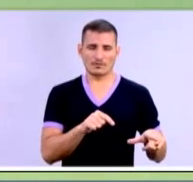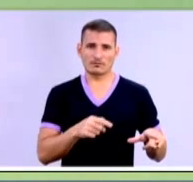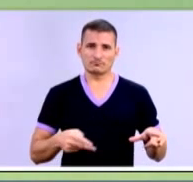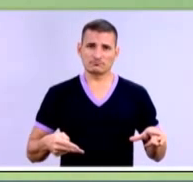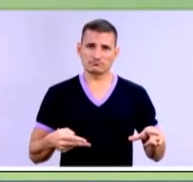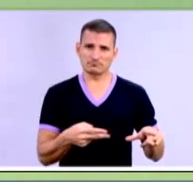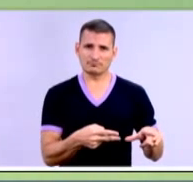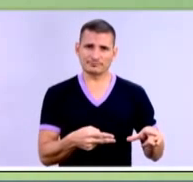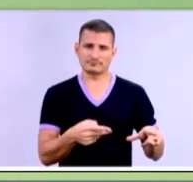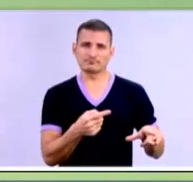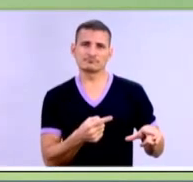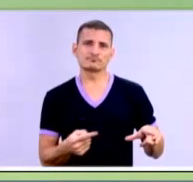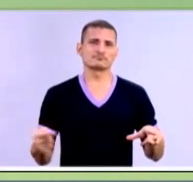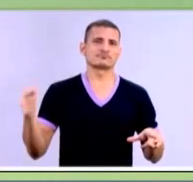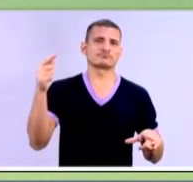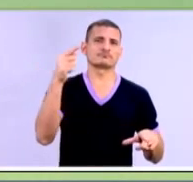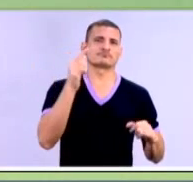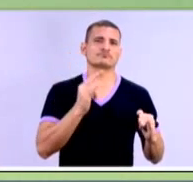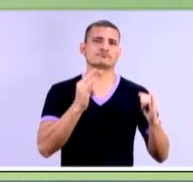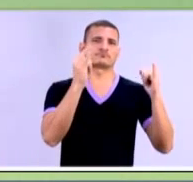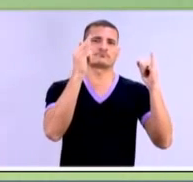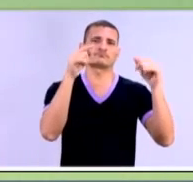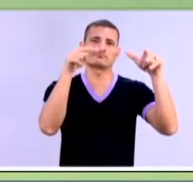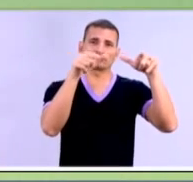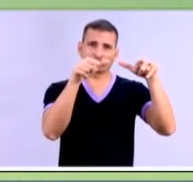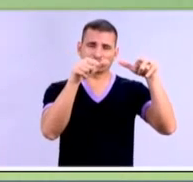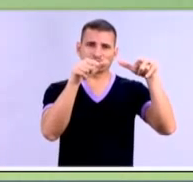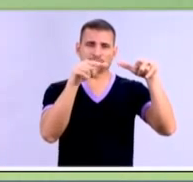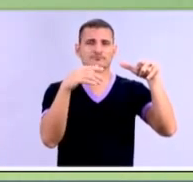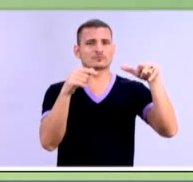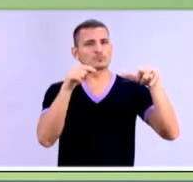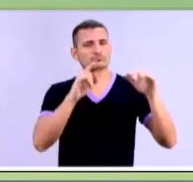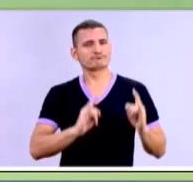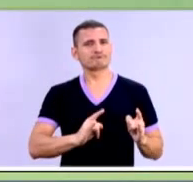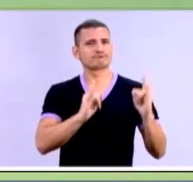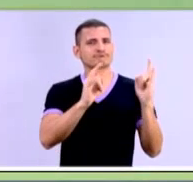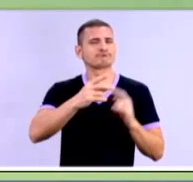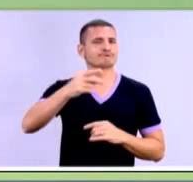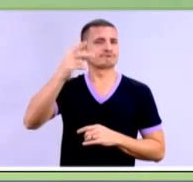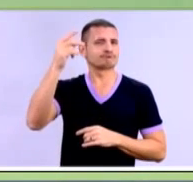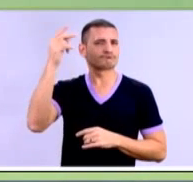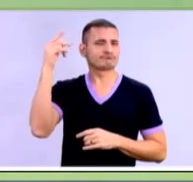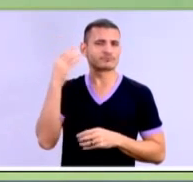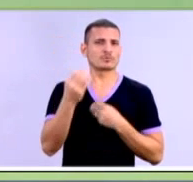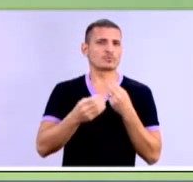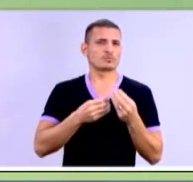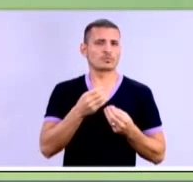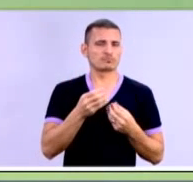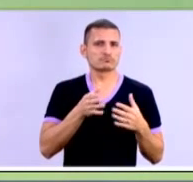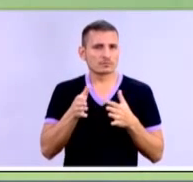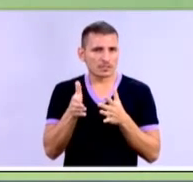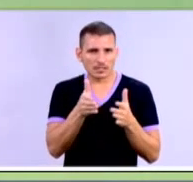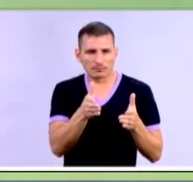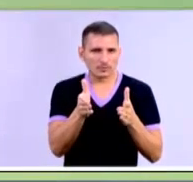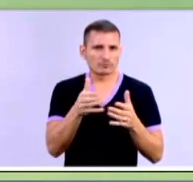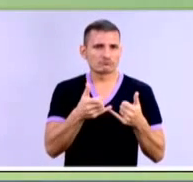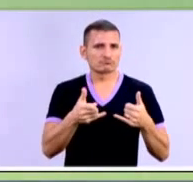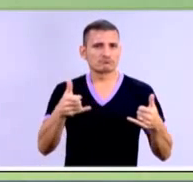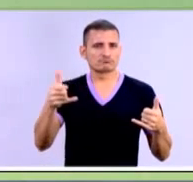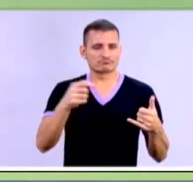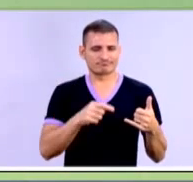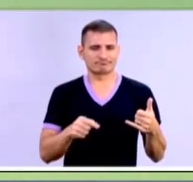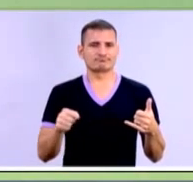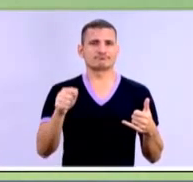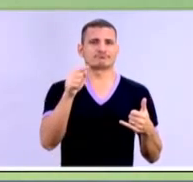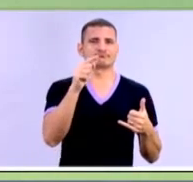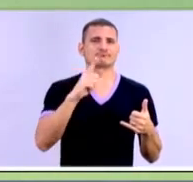10º andar. Devido ao prédio ser antigo, o cabeamento só pode ser passado pelo mesmo caminho, onde há cabos de energia, e o cliente